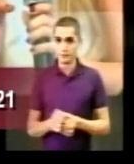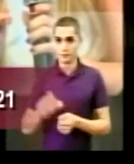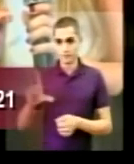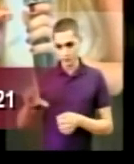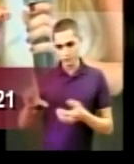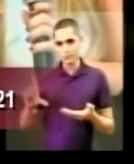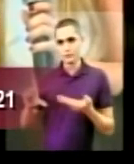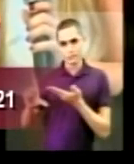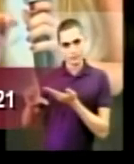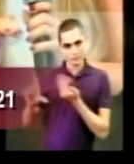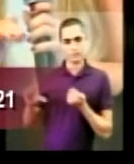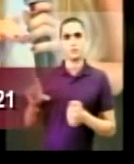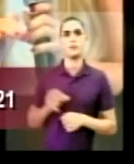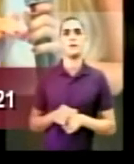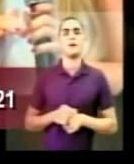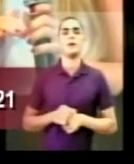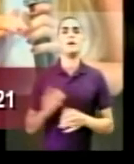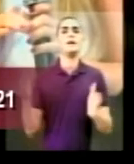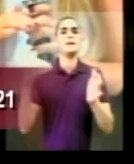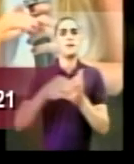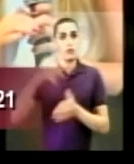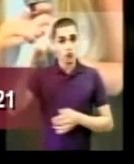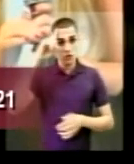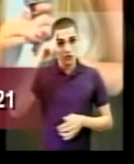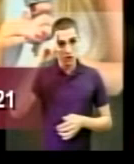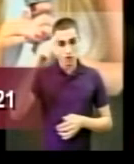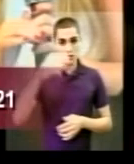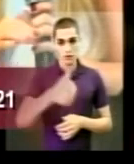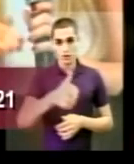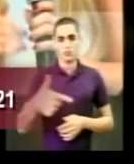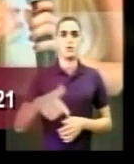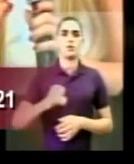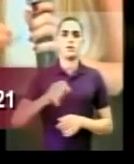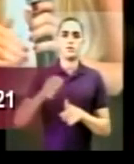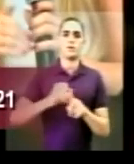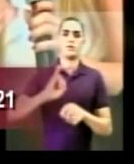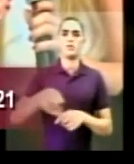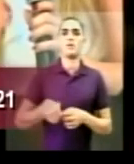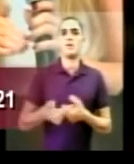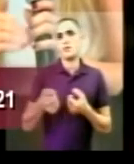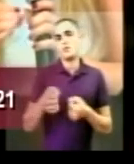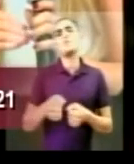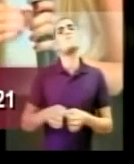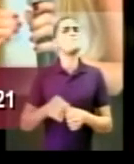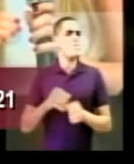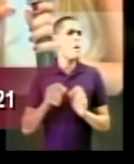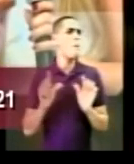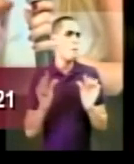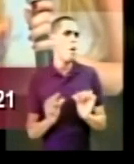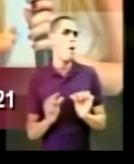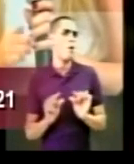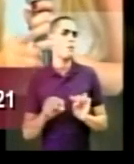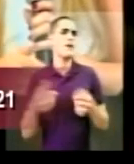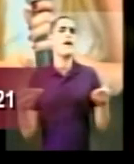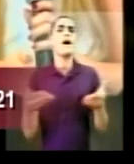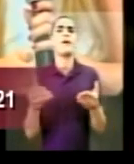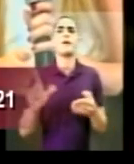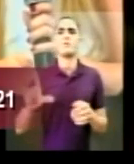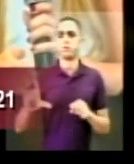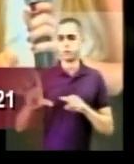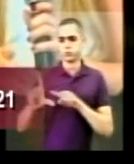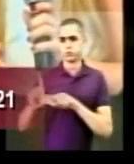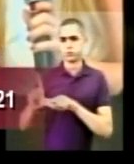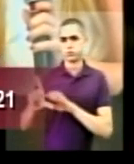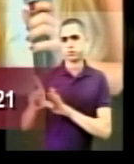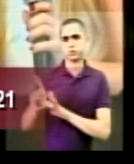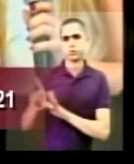importante até o dia 12 de janeiro nessa taxa de ocupação. Ela crescia a cada dia. Agora vocês podem ver que